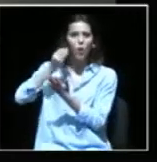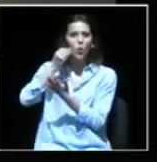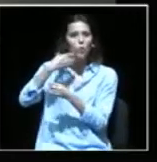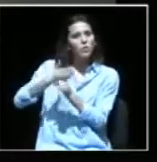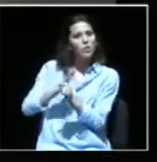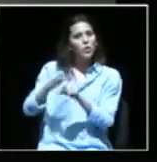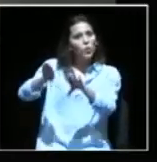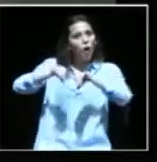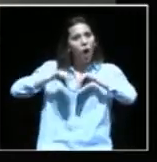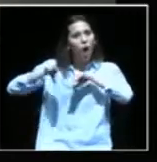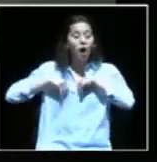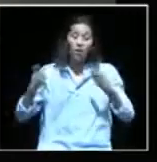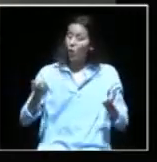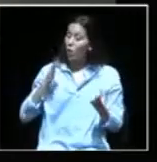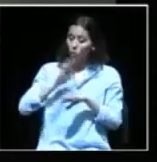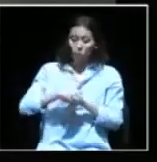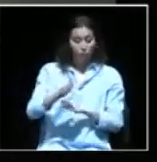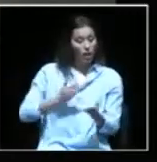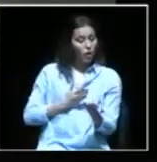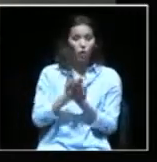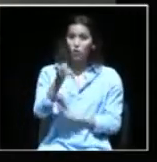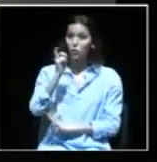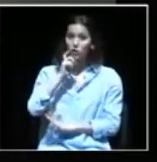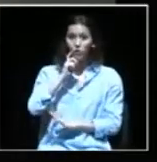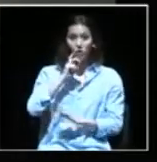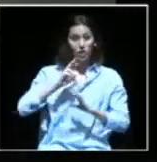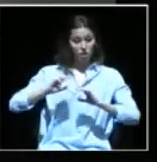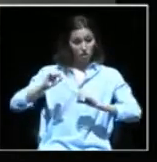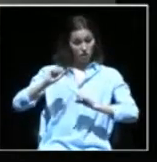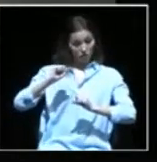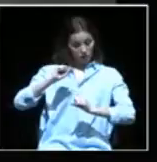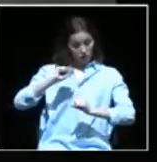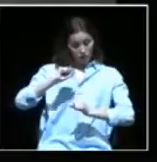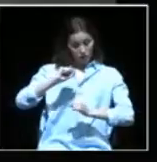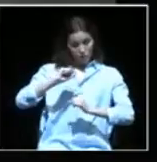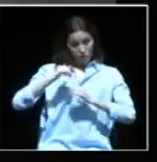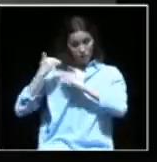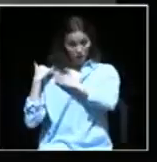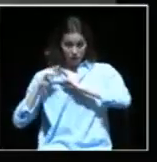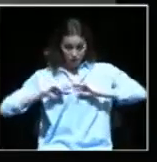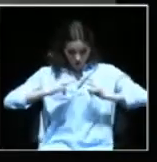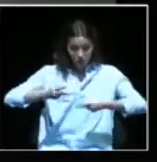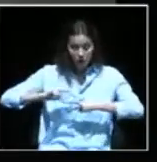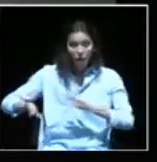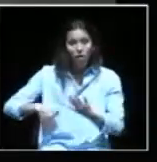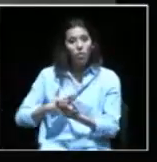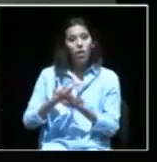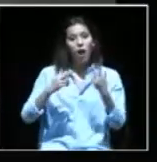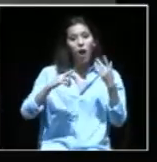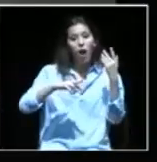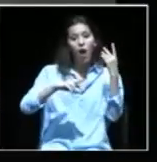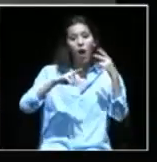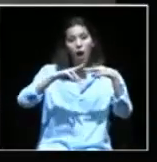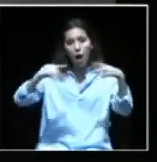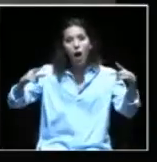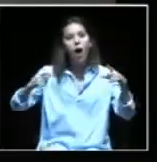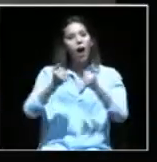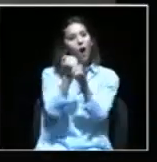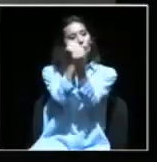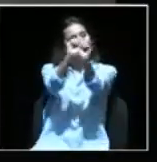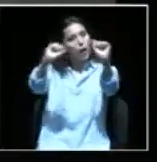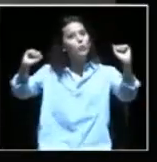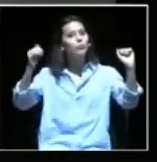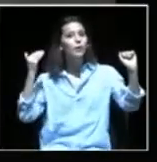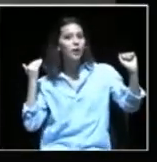por tudo isto, os Verdes continuarão a defender que descentralizar deve ser dotar as autarquias de mais autonomia e de mais capacidade para responder